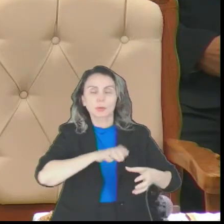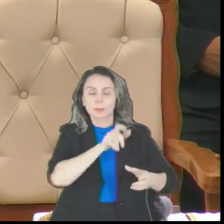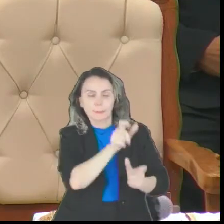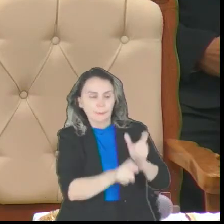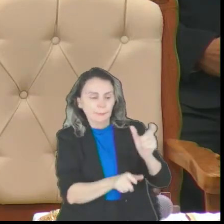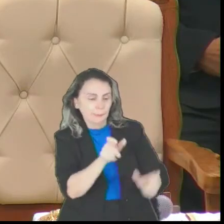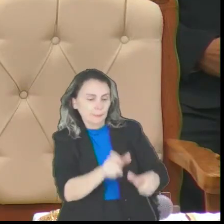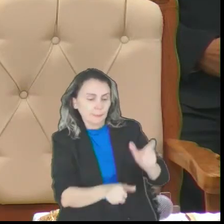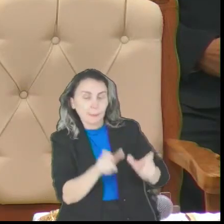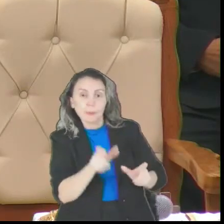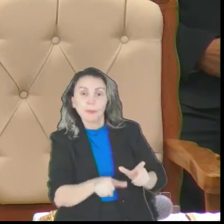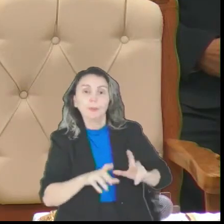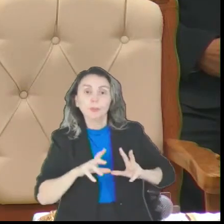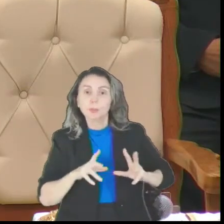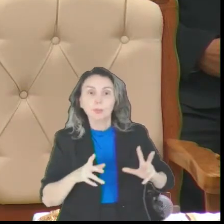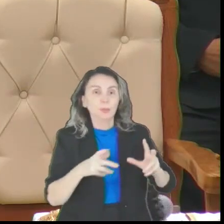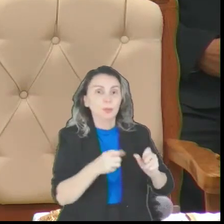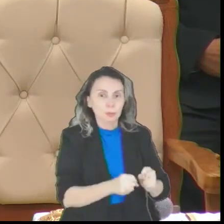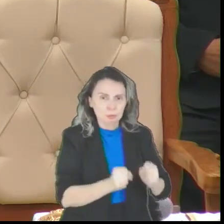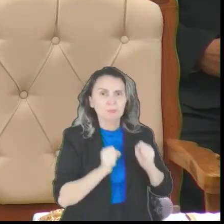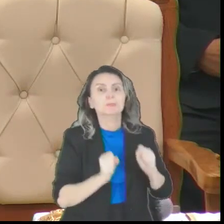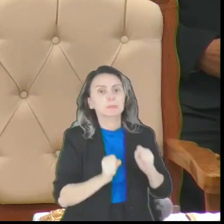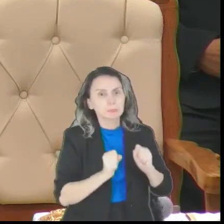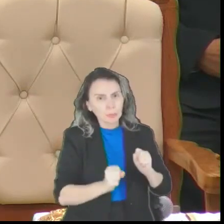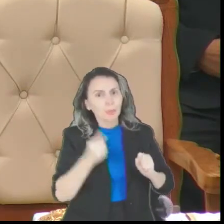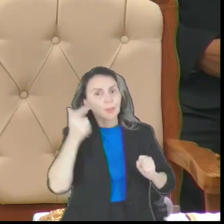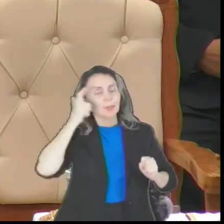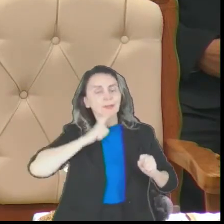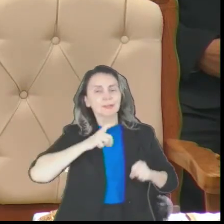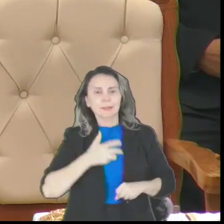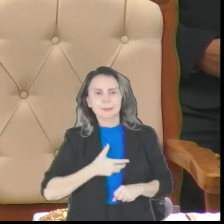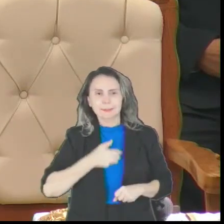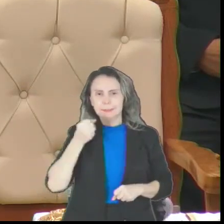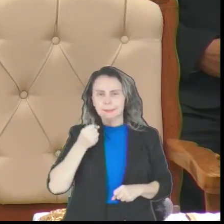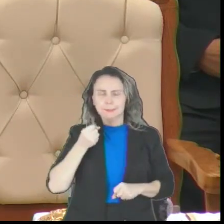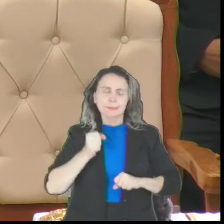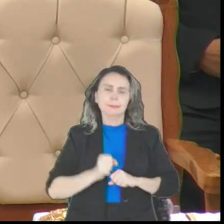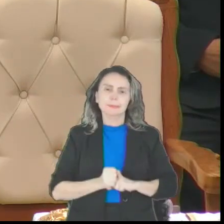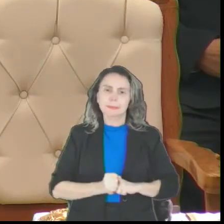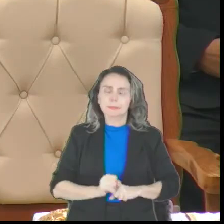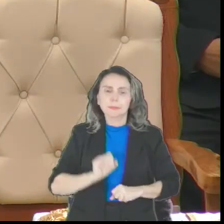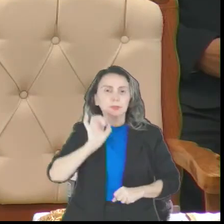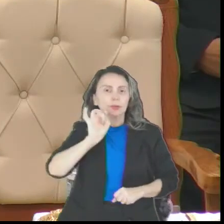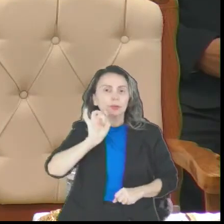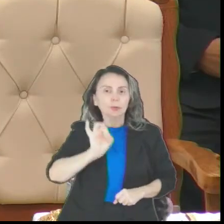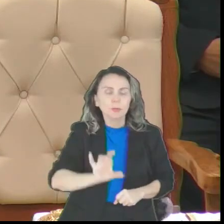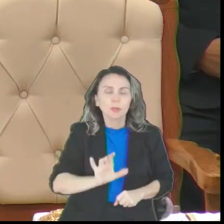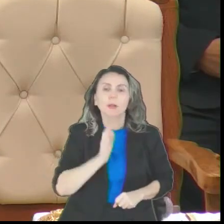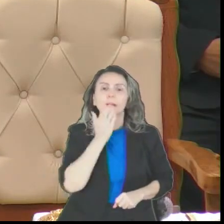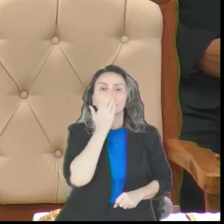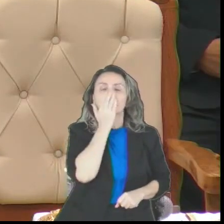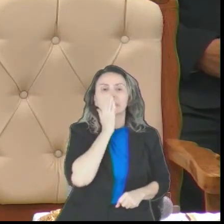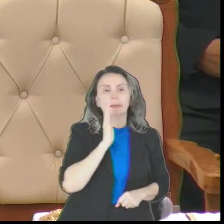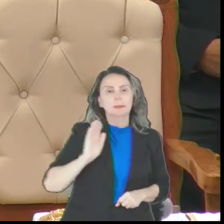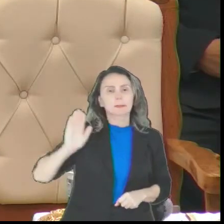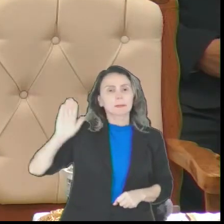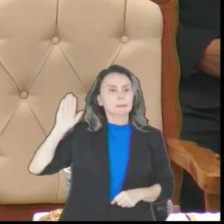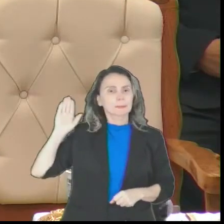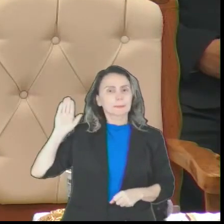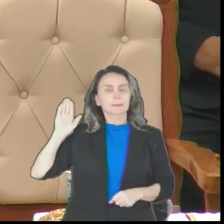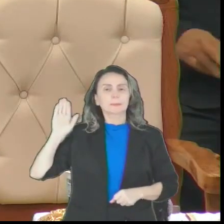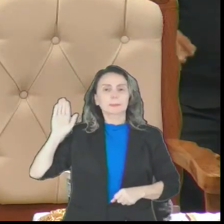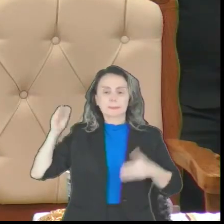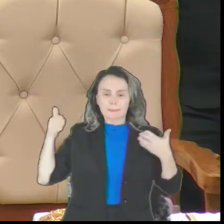são bem-vindas para a salvação. Não somente a promessa concerne ao povo